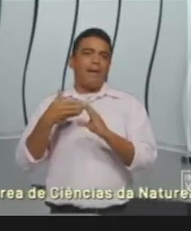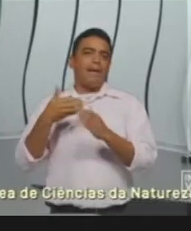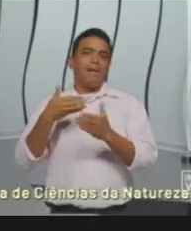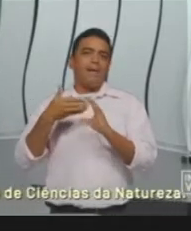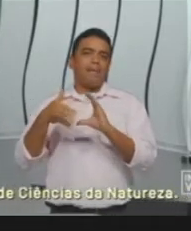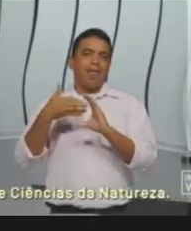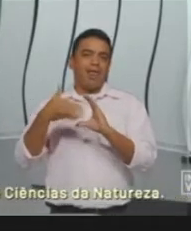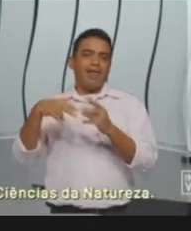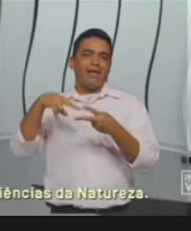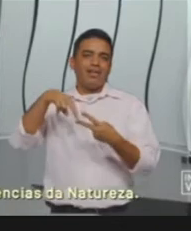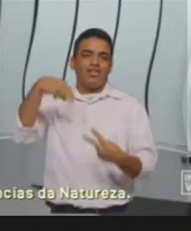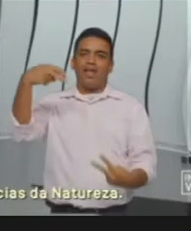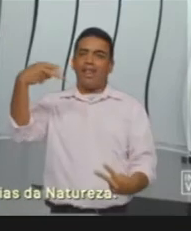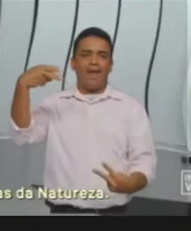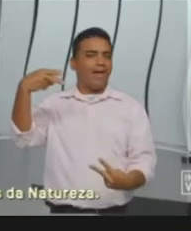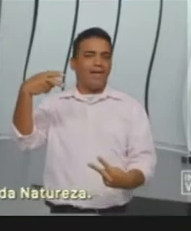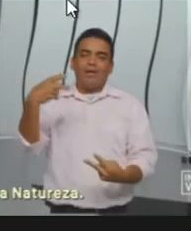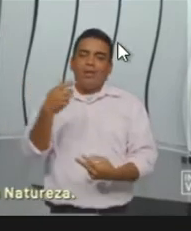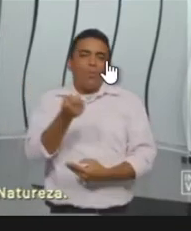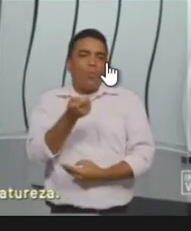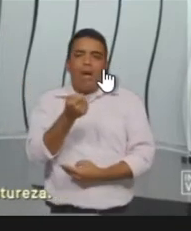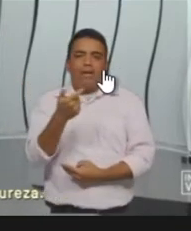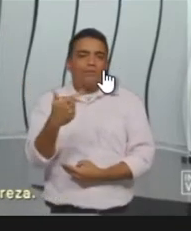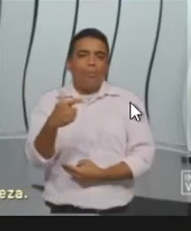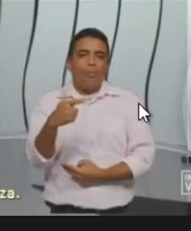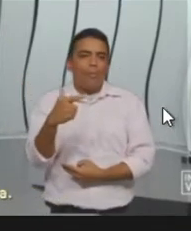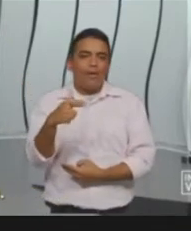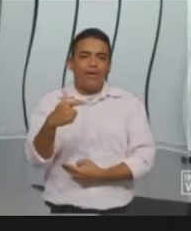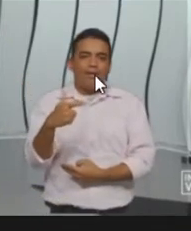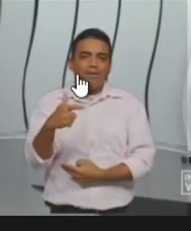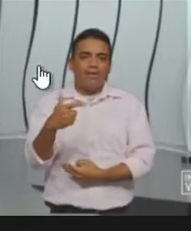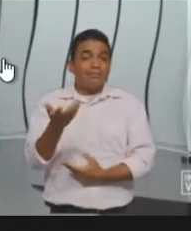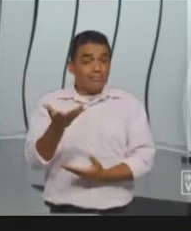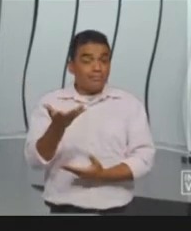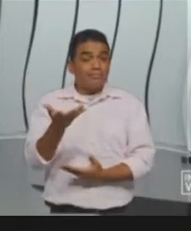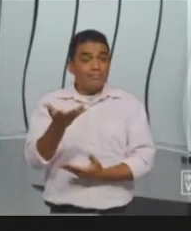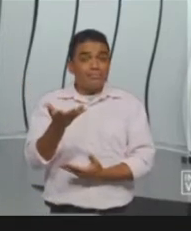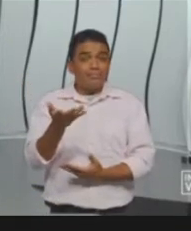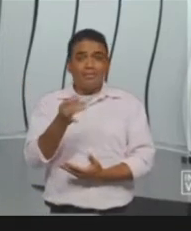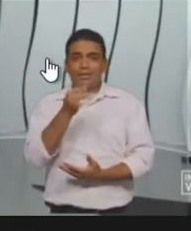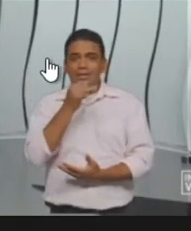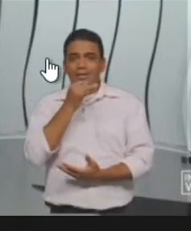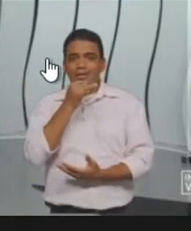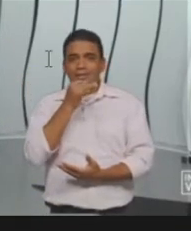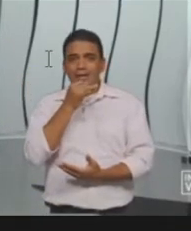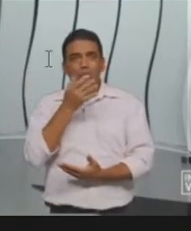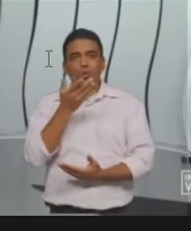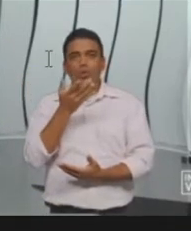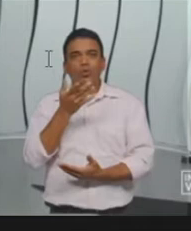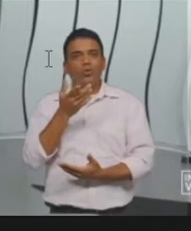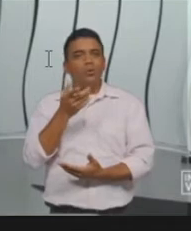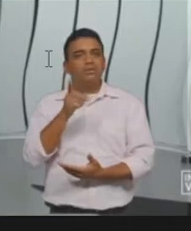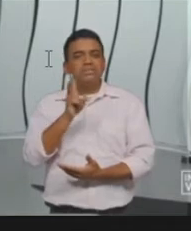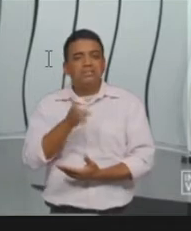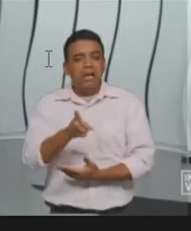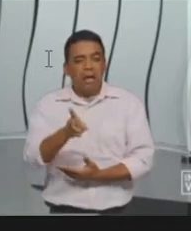mecanismos aí que são mais complexos do ponto de vista de acontecer com maior